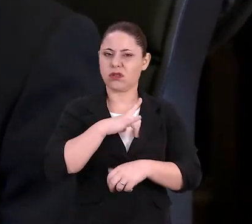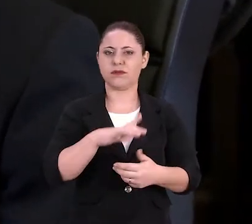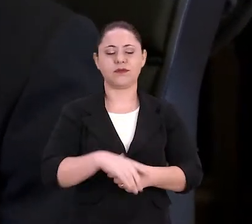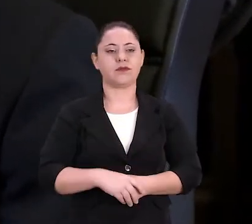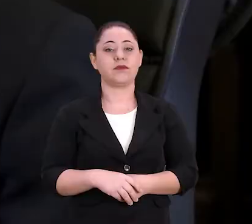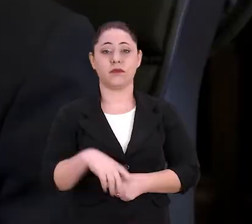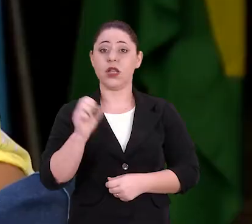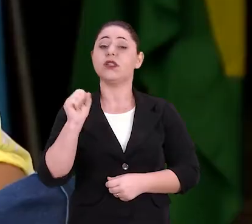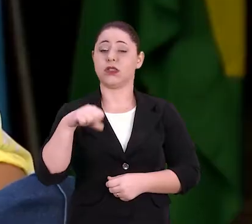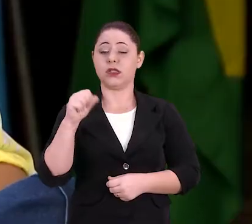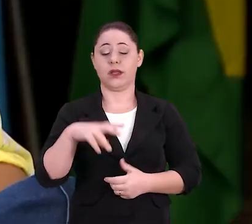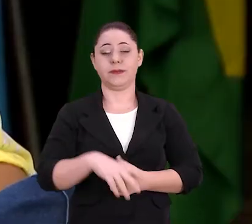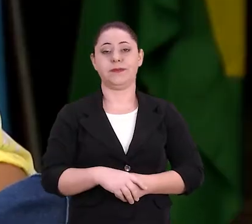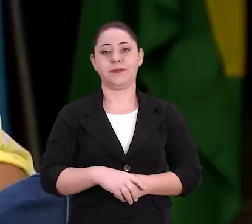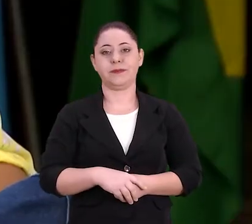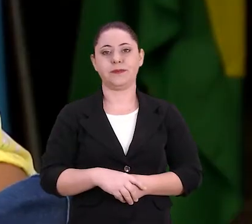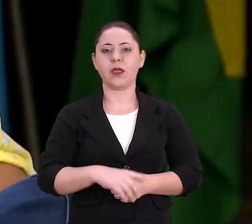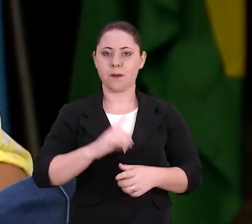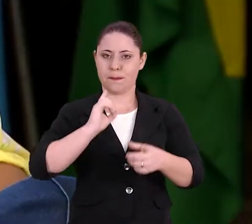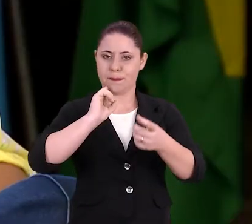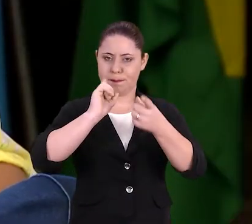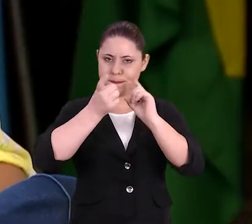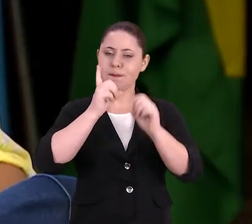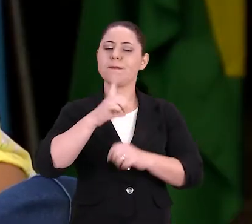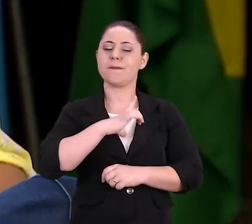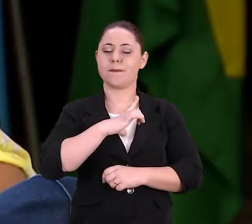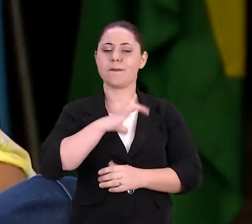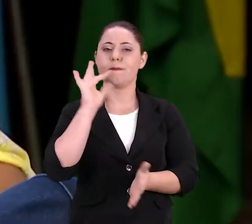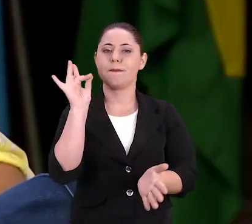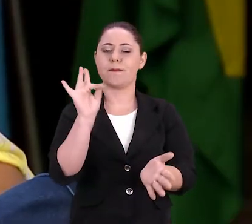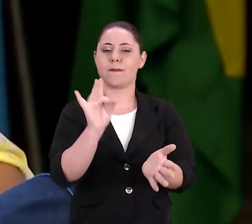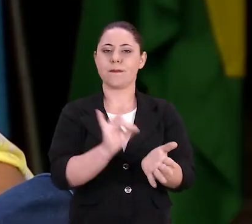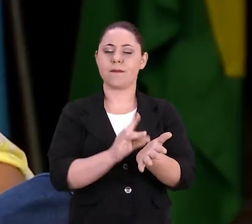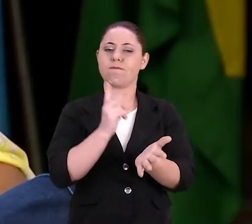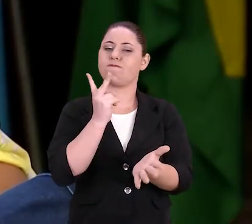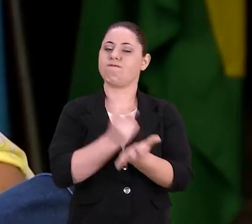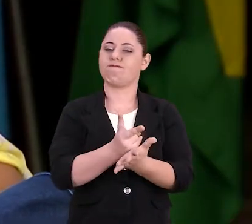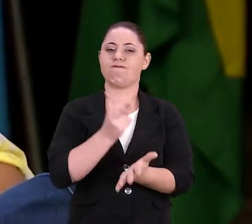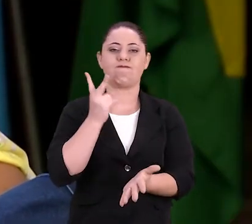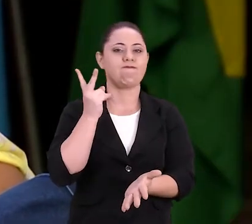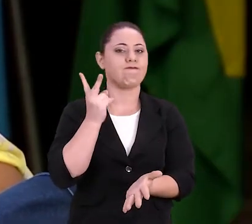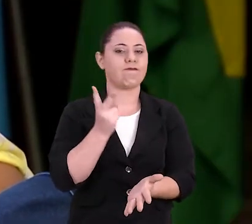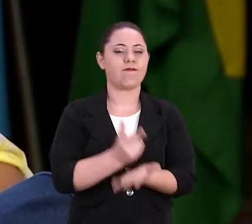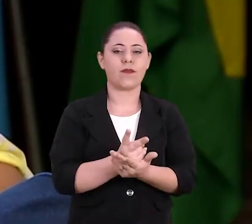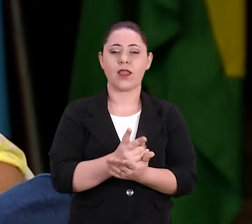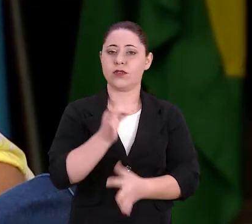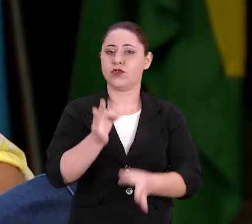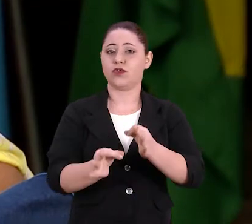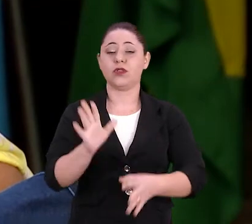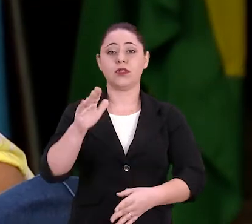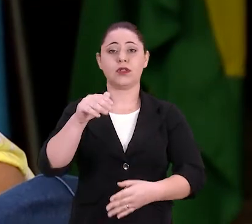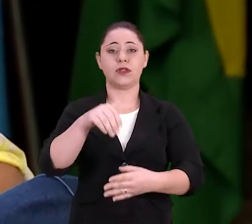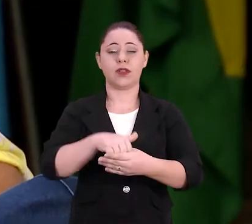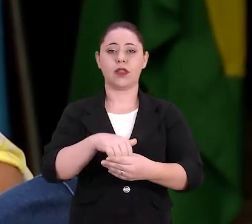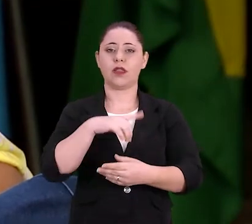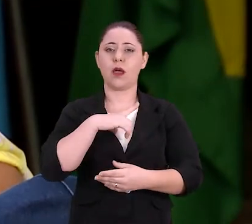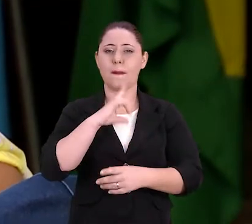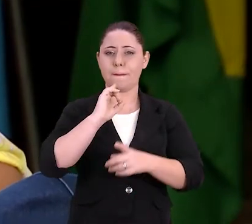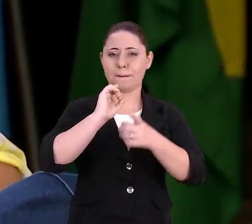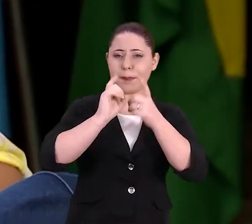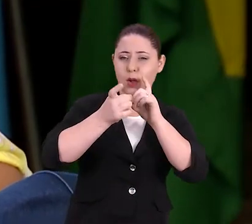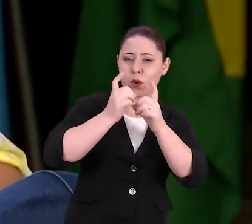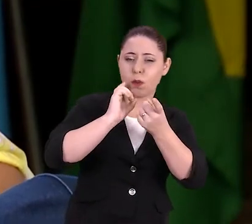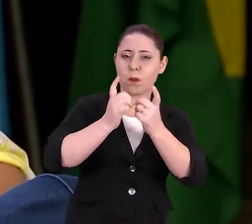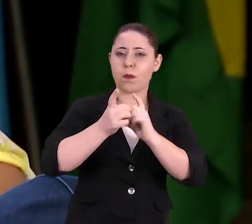treinamento? Sim, essa preocupação ela é constante, né? A Justiça Eleitoral se preocupa com